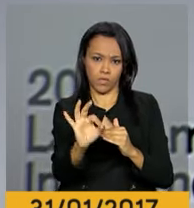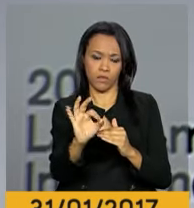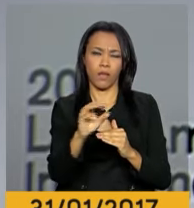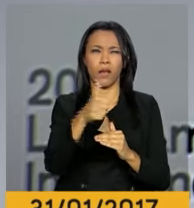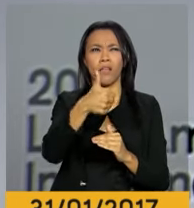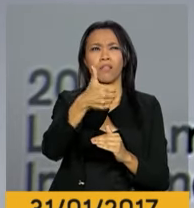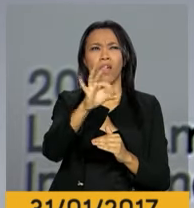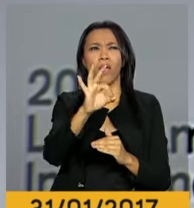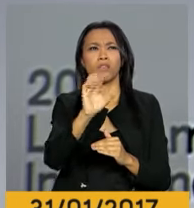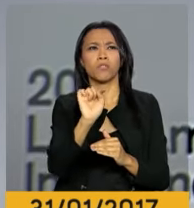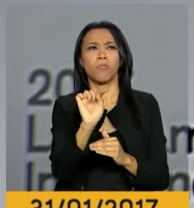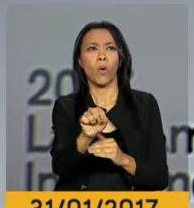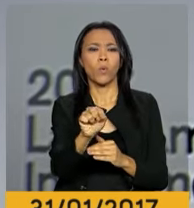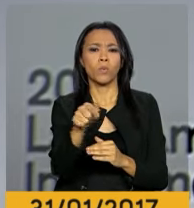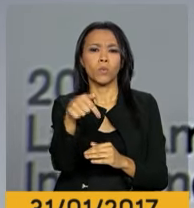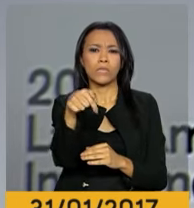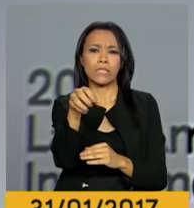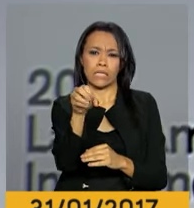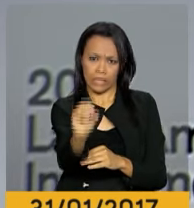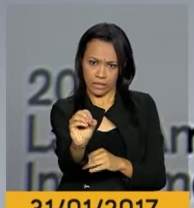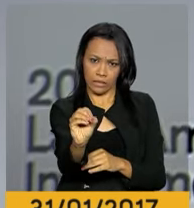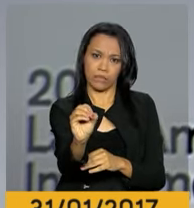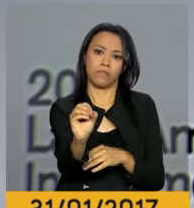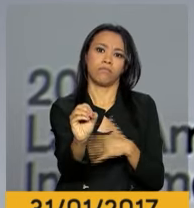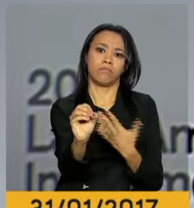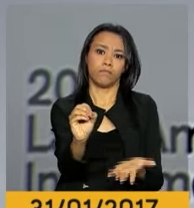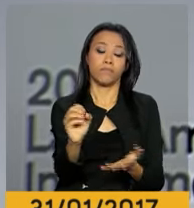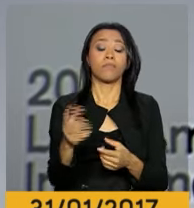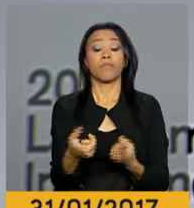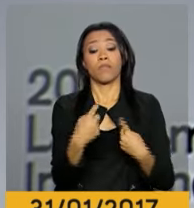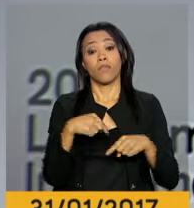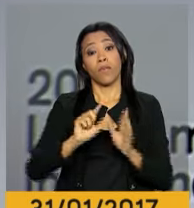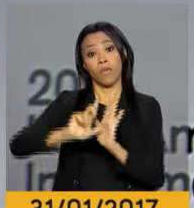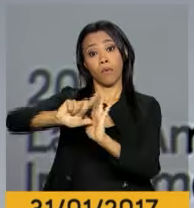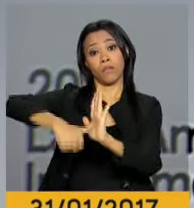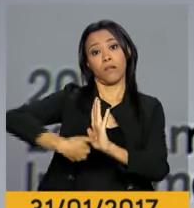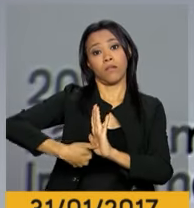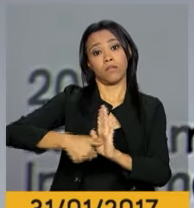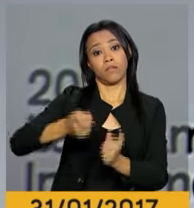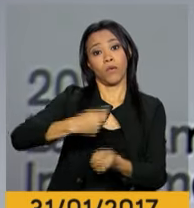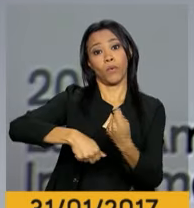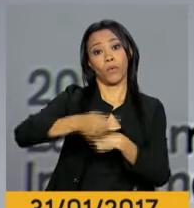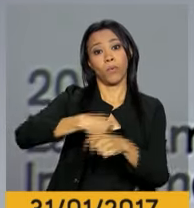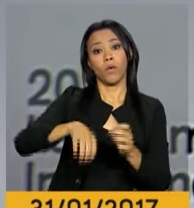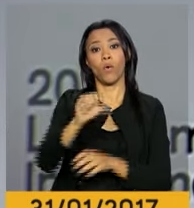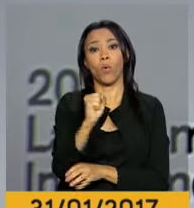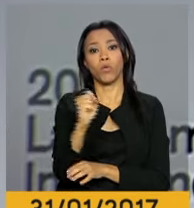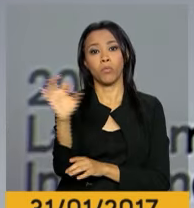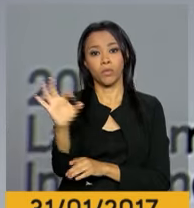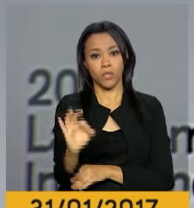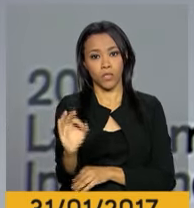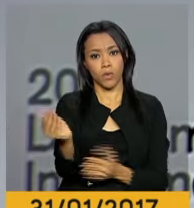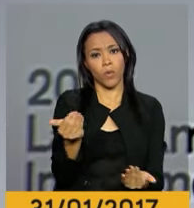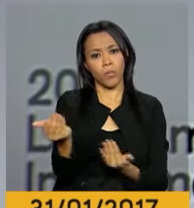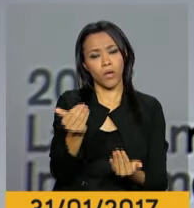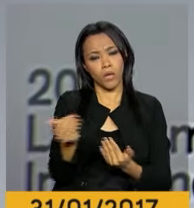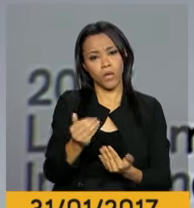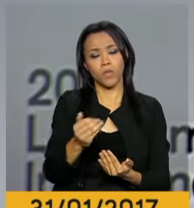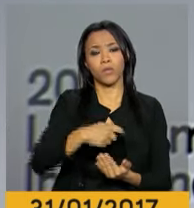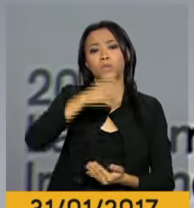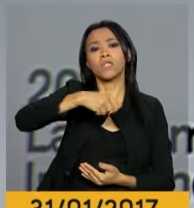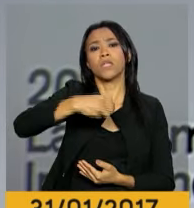pon eh 70 e uma retração Econômica perco de 8% em relação ao primeiro trimestre